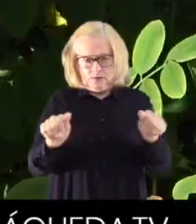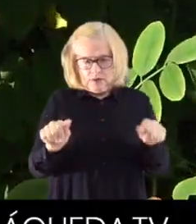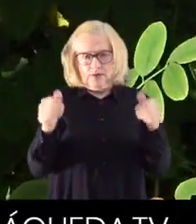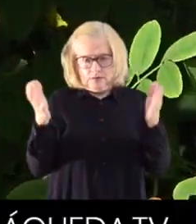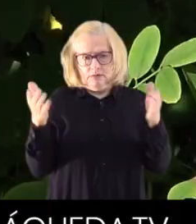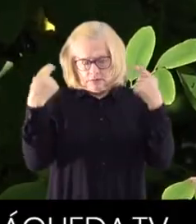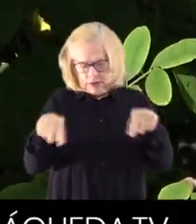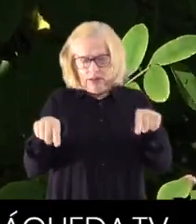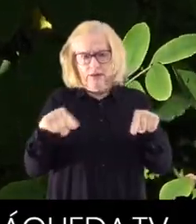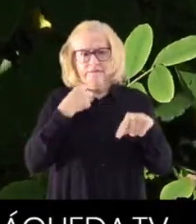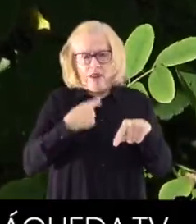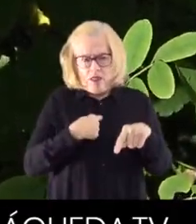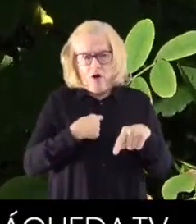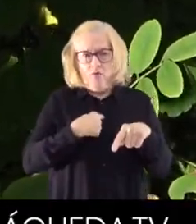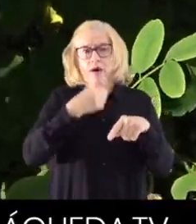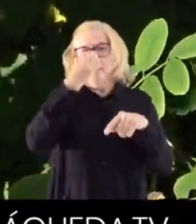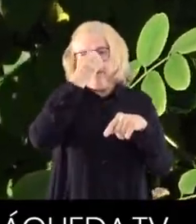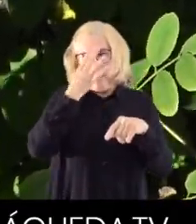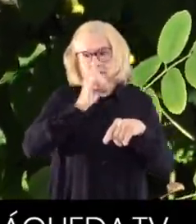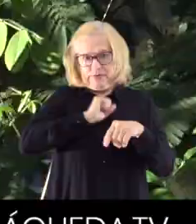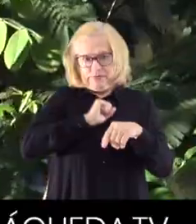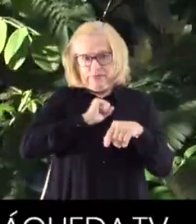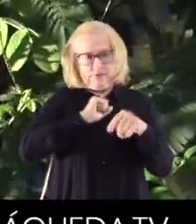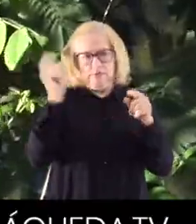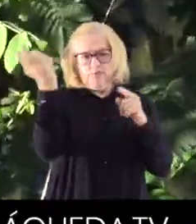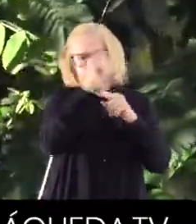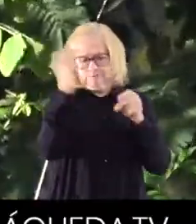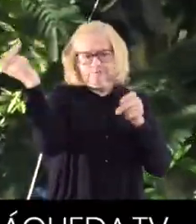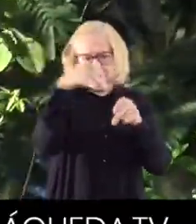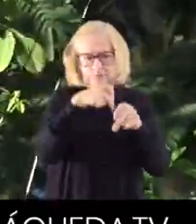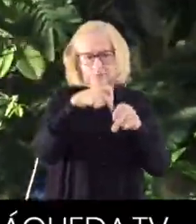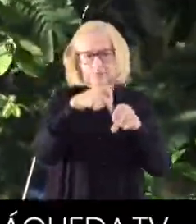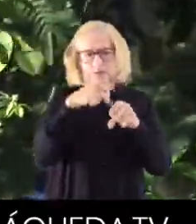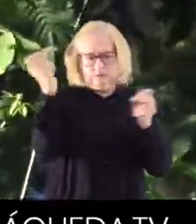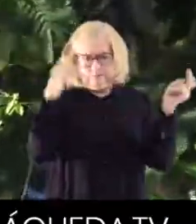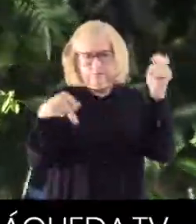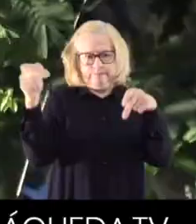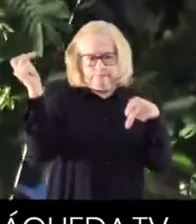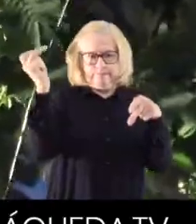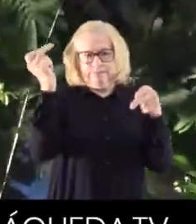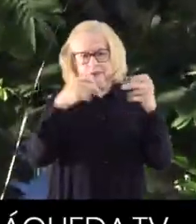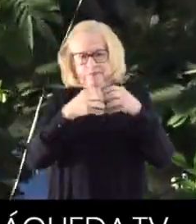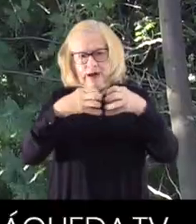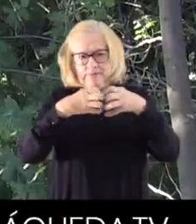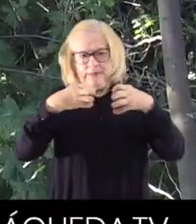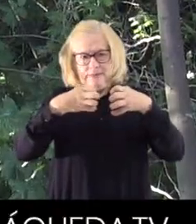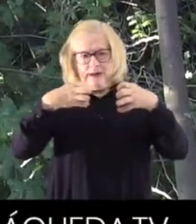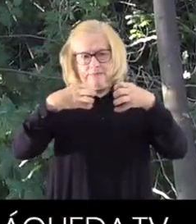por estas plantas que são exóticas, que não são de cá, que foram introduzidas há alguns anos e